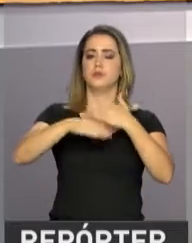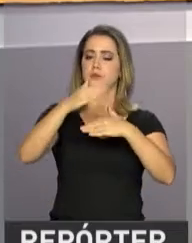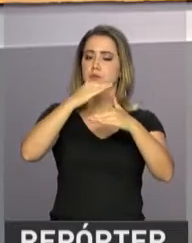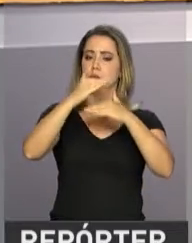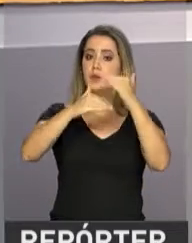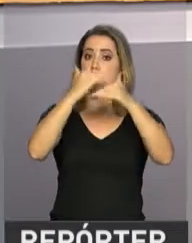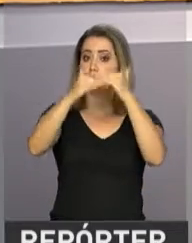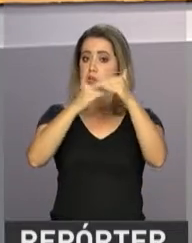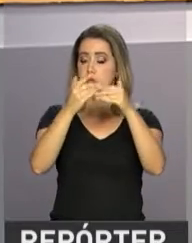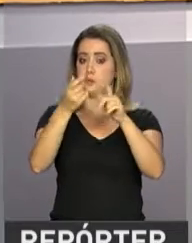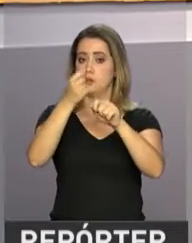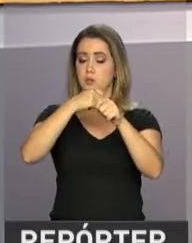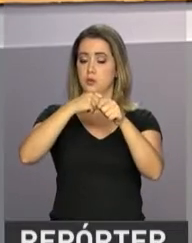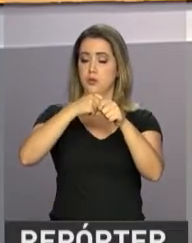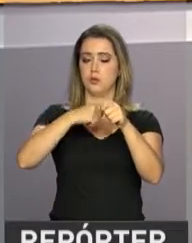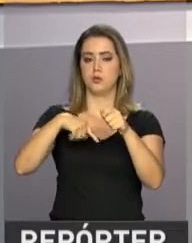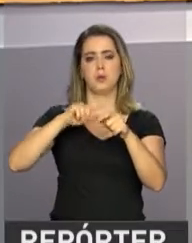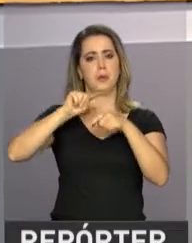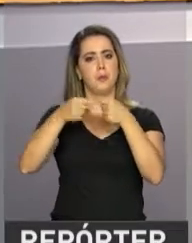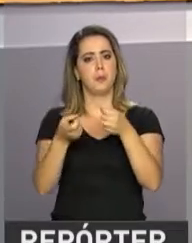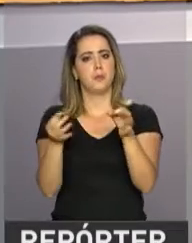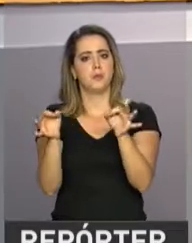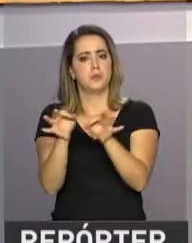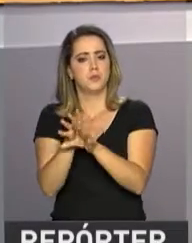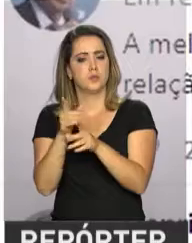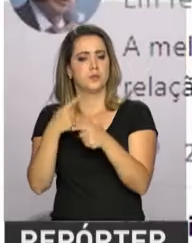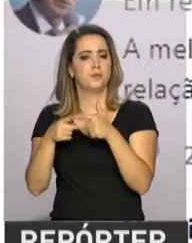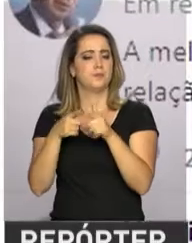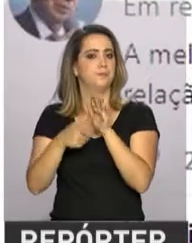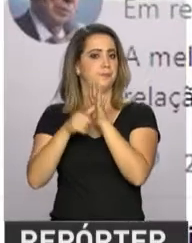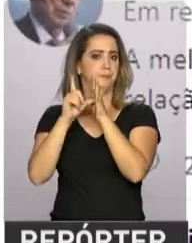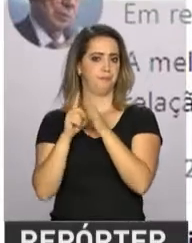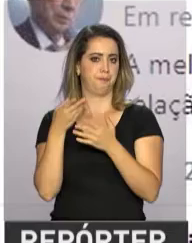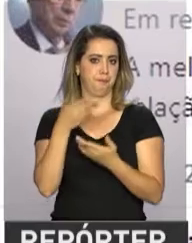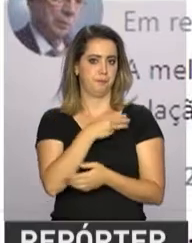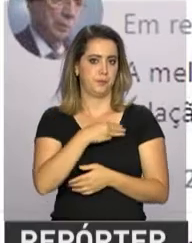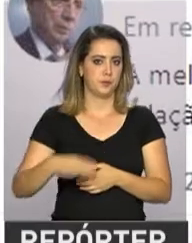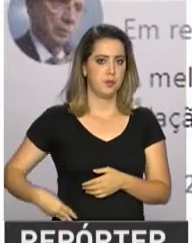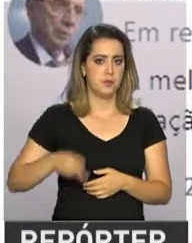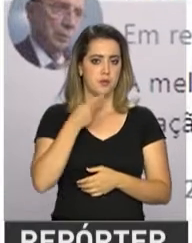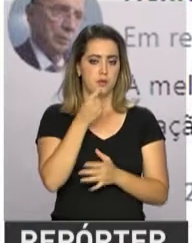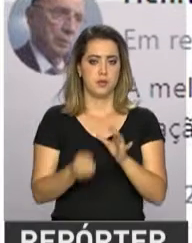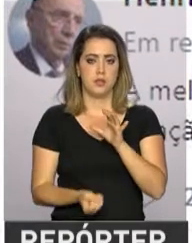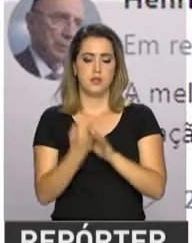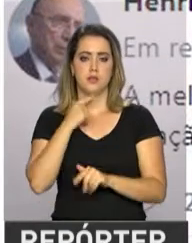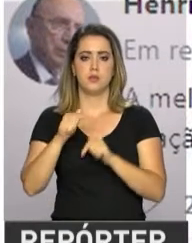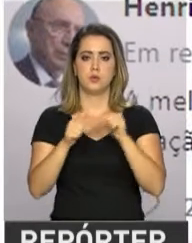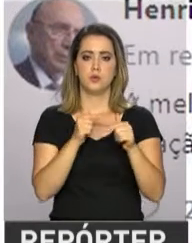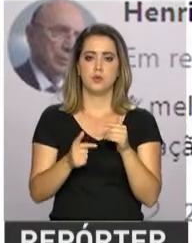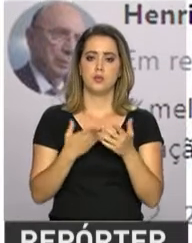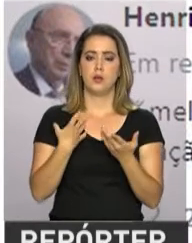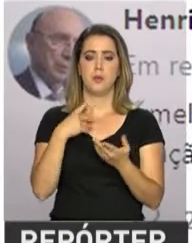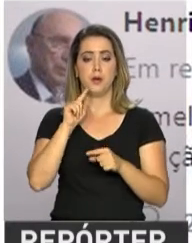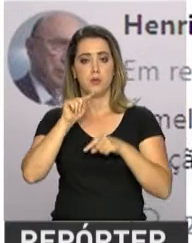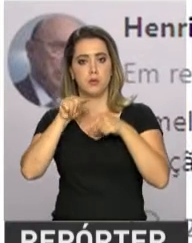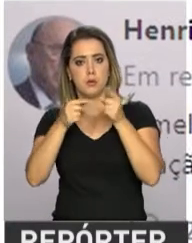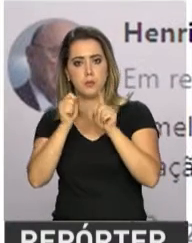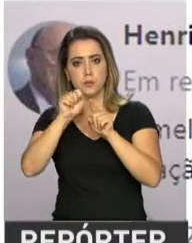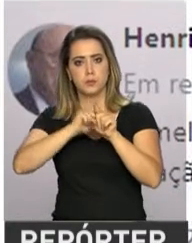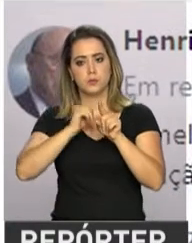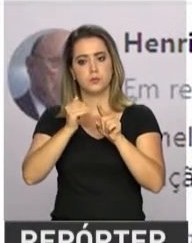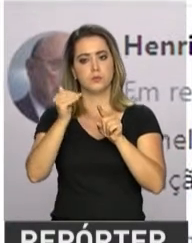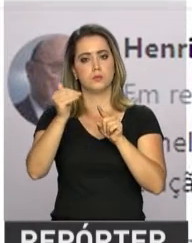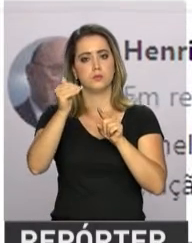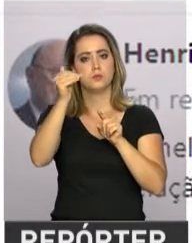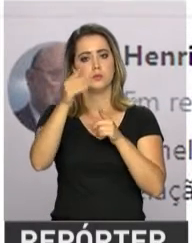após a maior recessão da história o ministro disse que a geração de empregos costumam aparecer alguns meses depois da melhoria